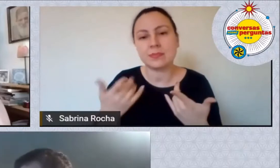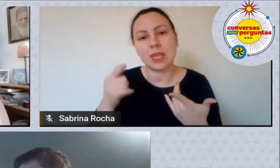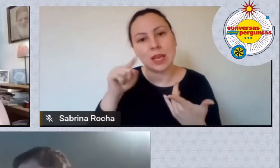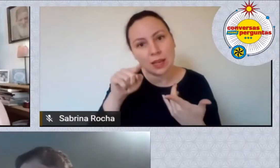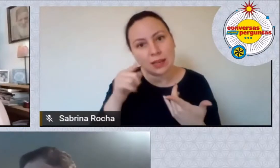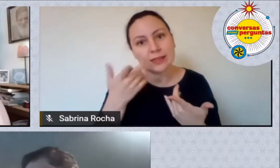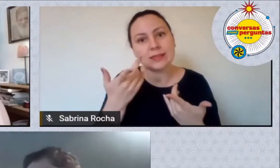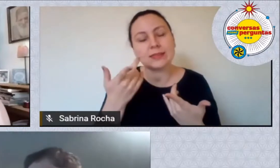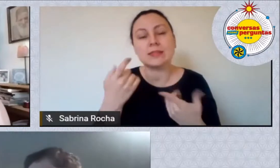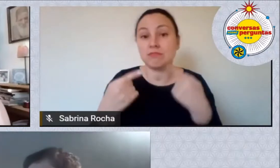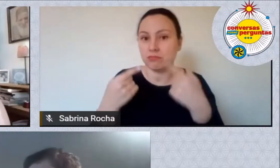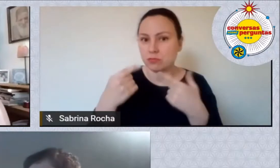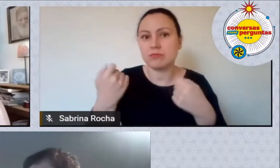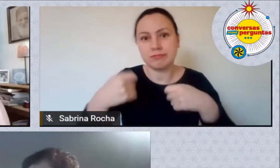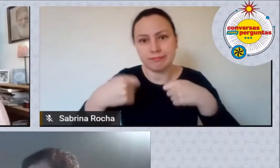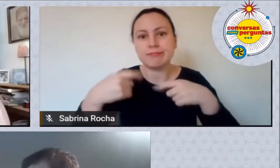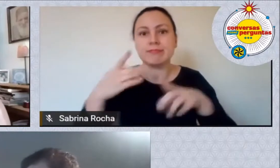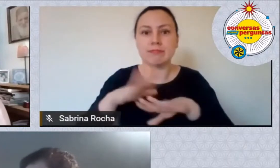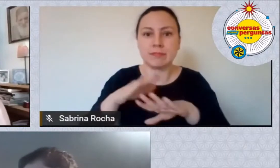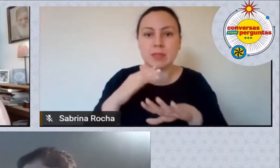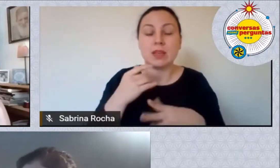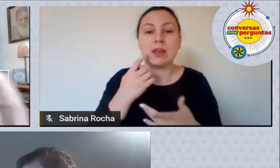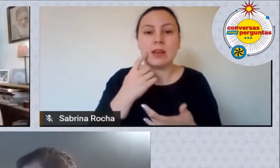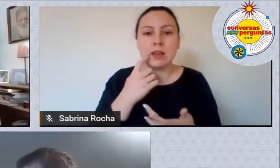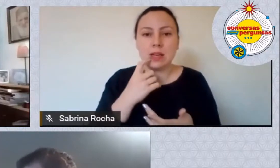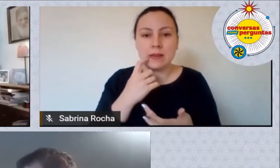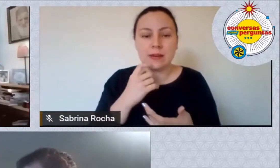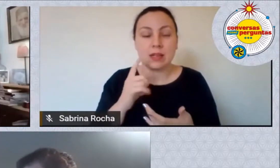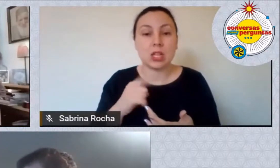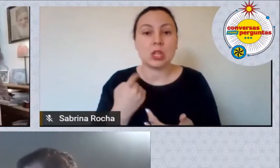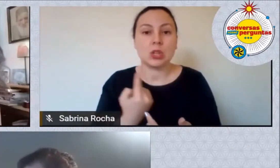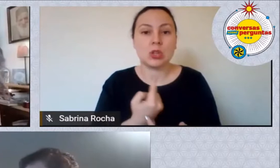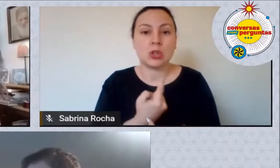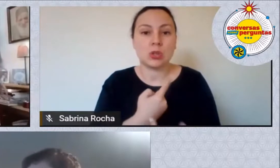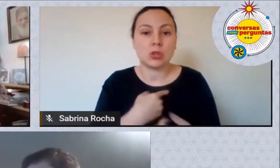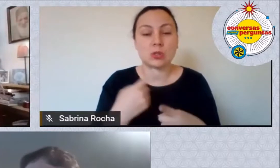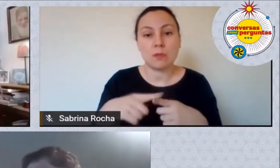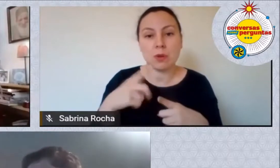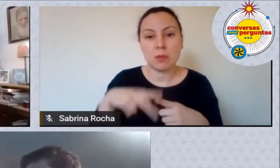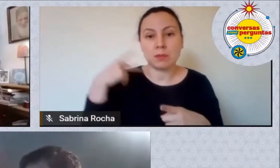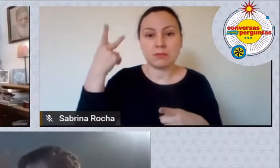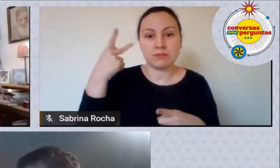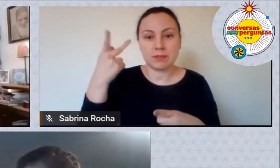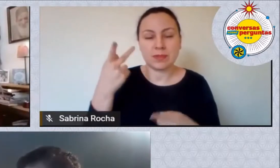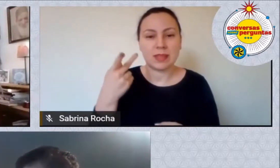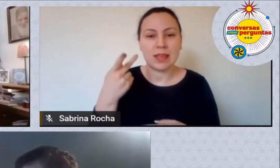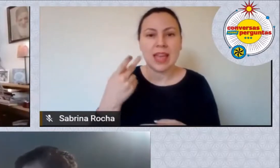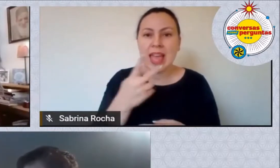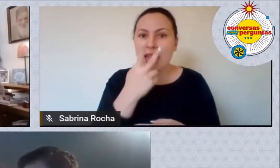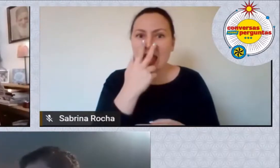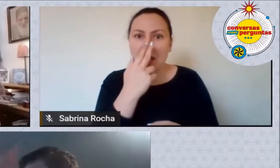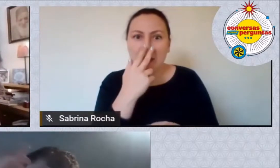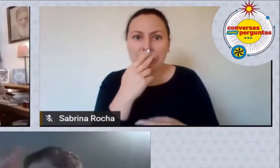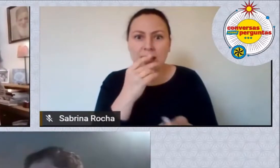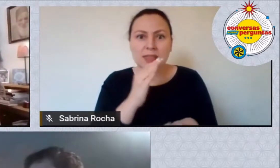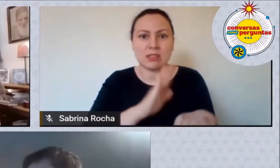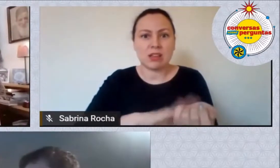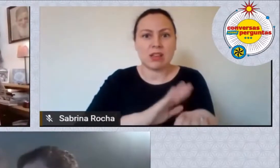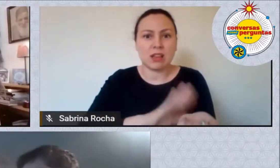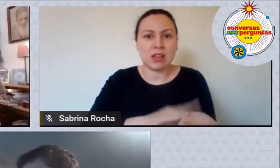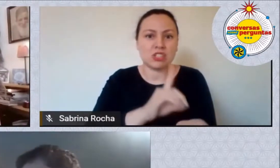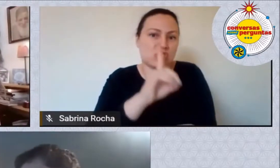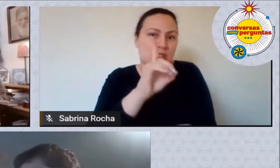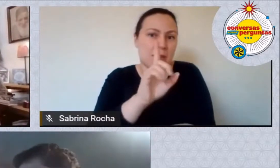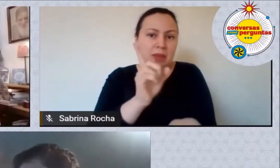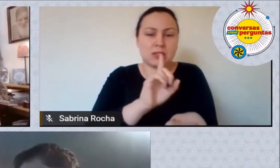a discutir mais à frente, porque os nossos transtornos mentais, eles não são uma diabetes que dá na cabeça da pessoa e daí ela fica